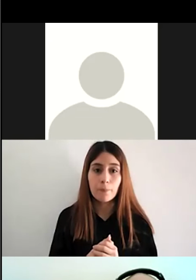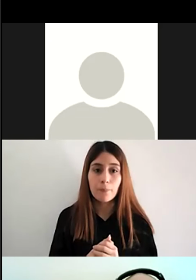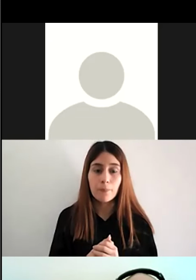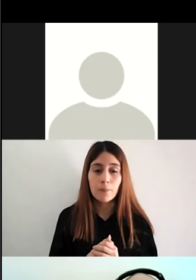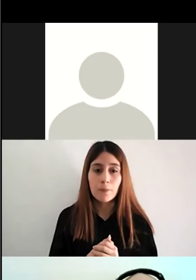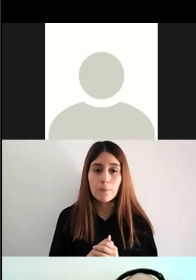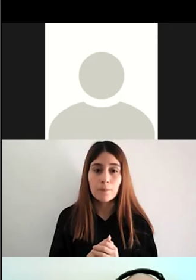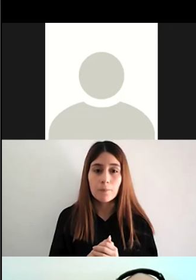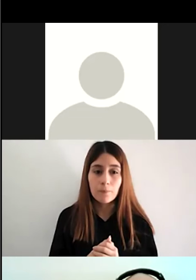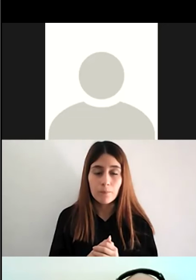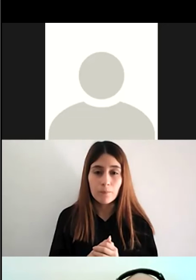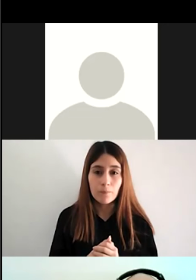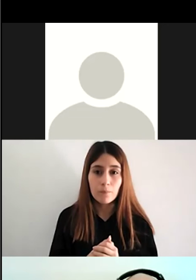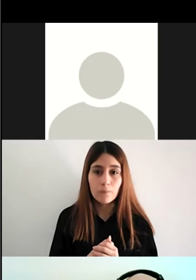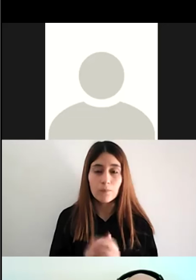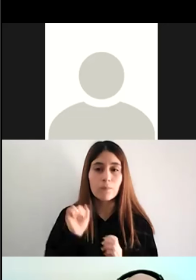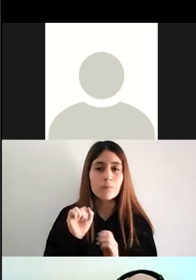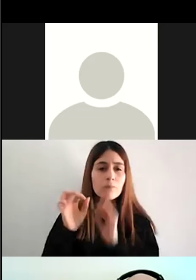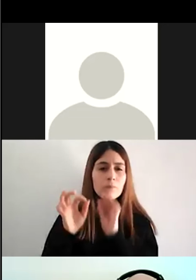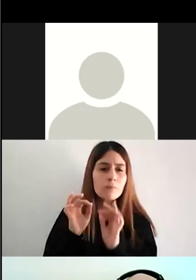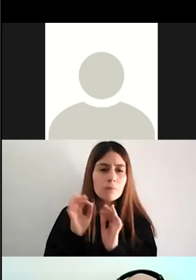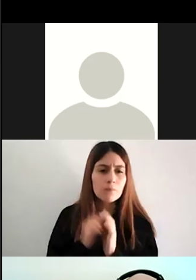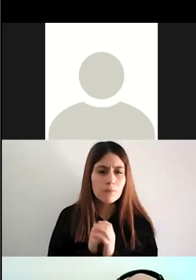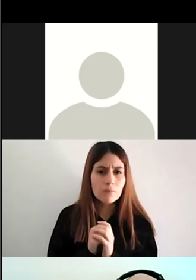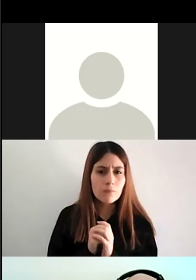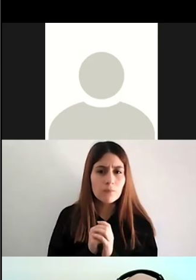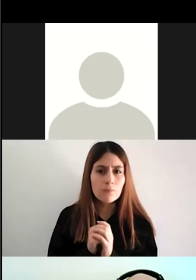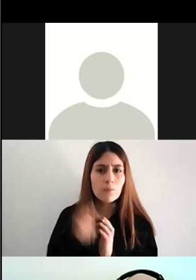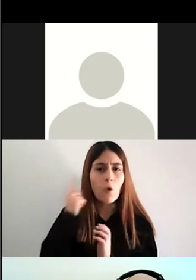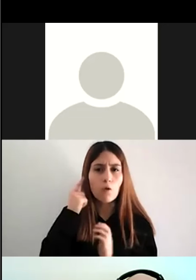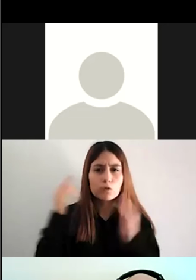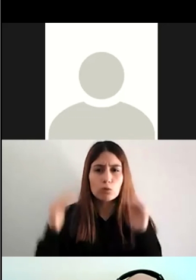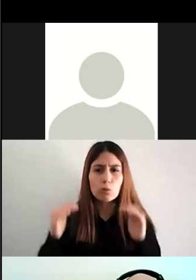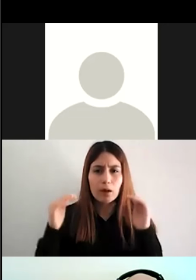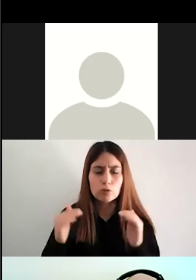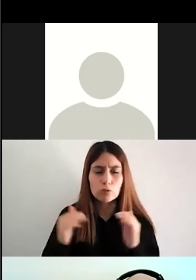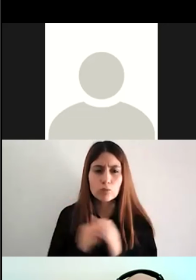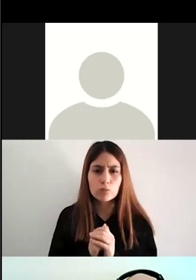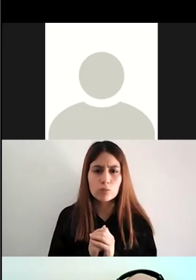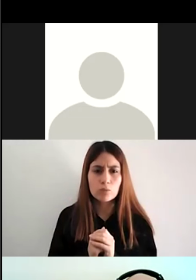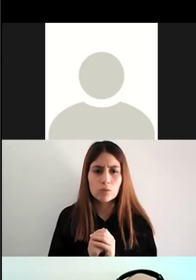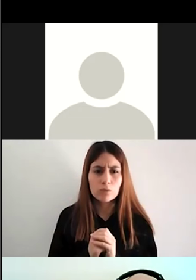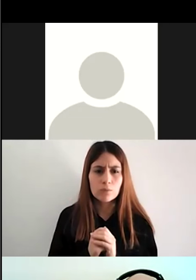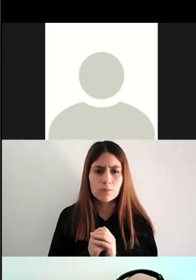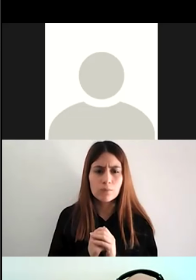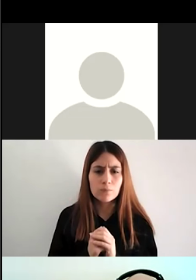indicação terapêutica e para uma indicação terapêutica pode haver mais de um medicamento.